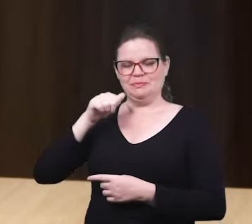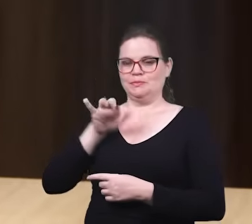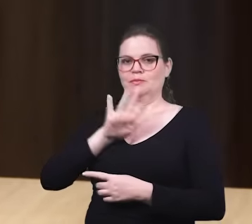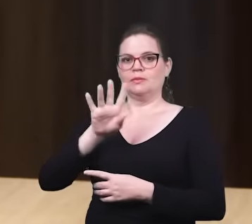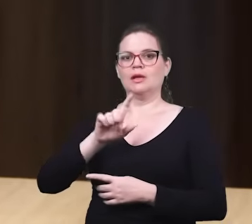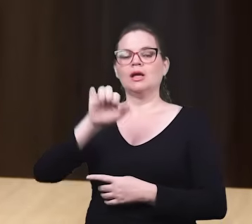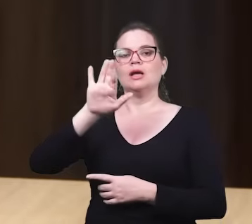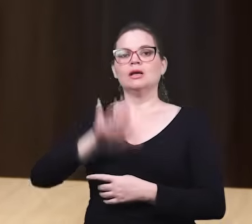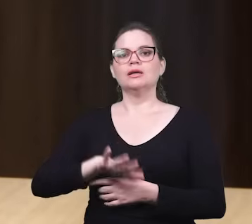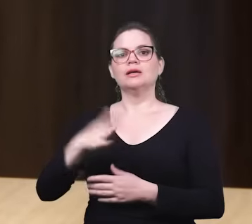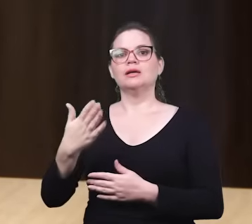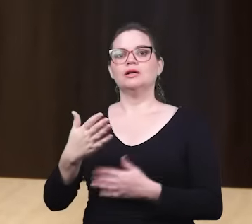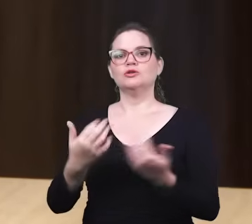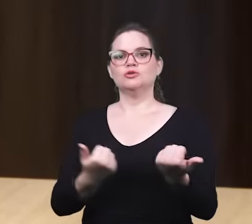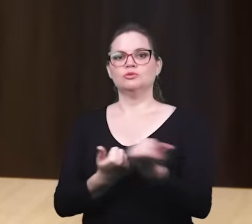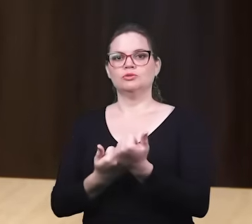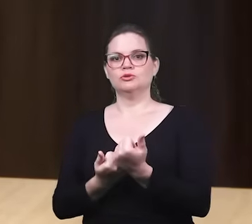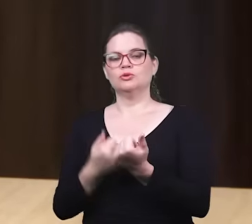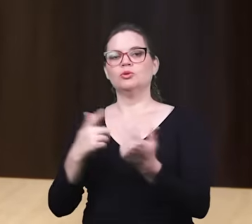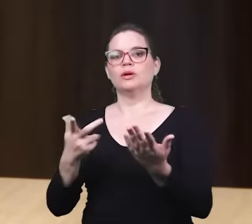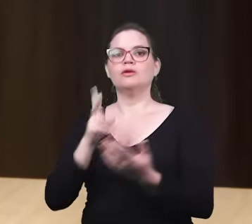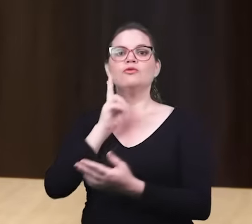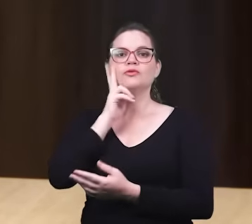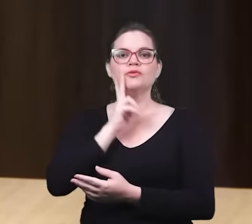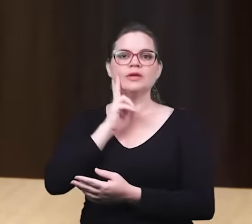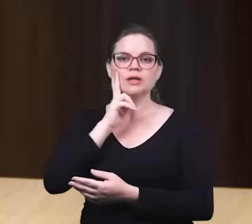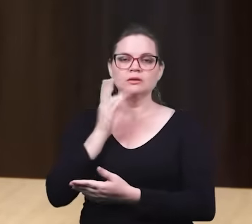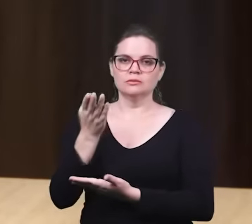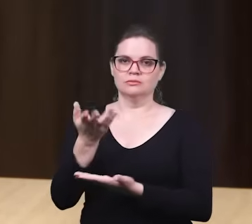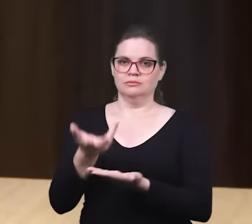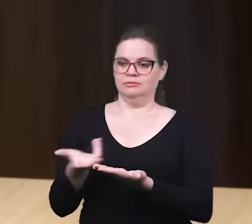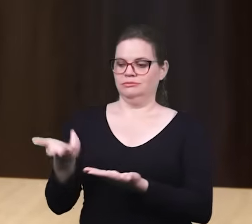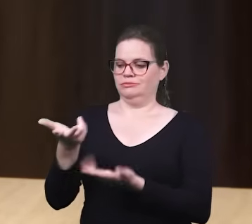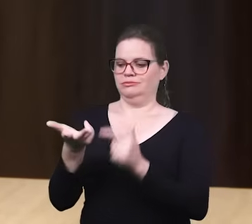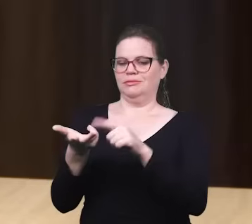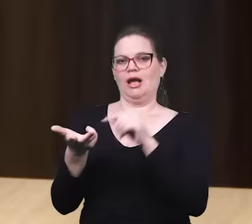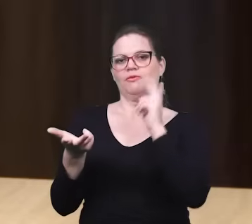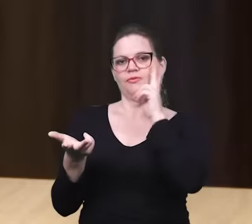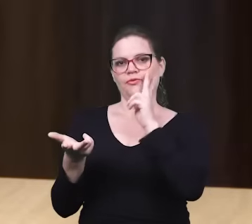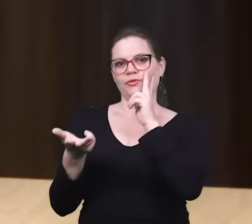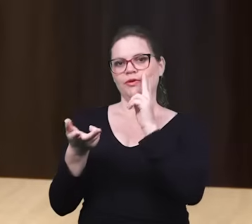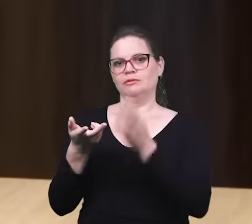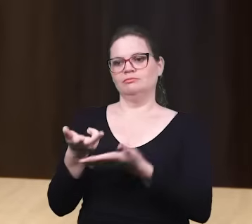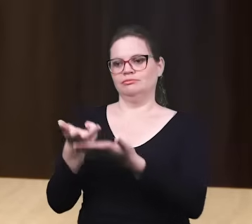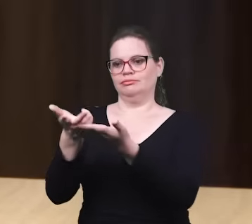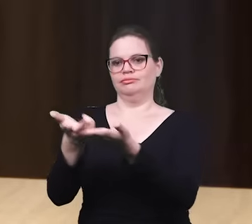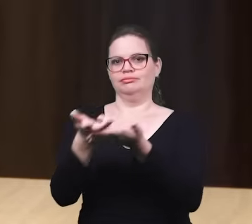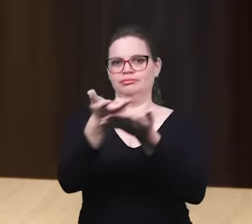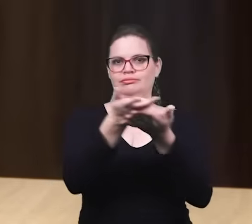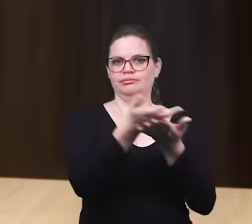Jesus colocou sobre a mesa o vinho. Está mostrando exatamente o que nós estamos falando aqui,